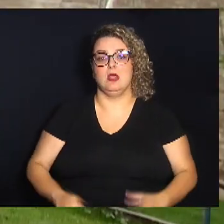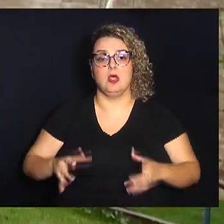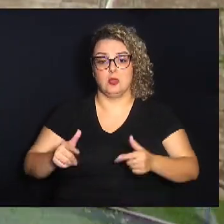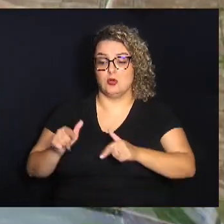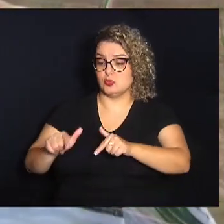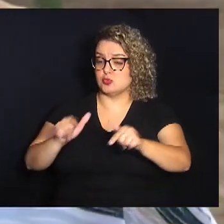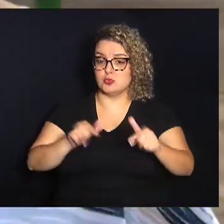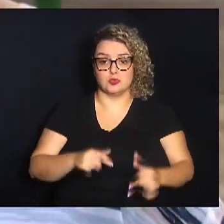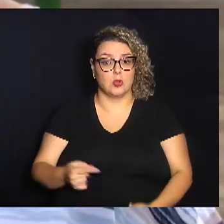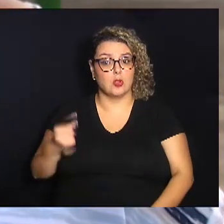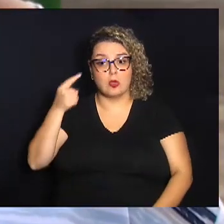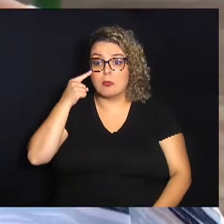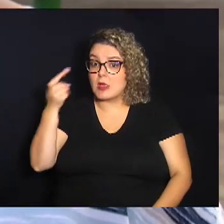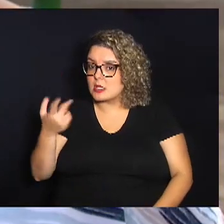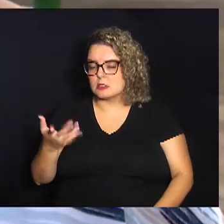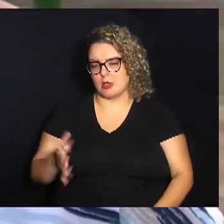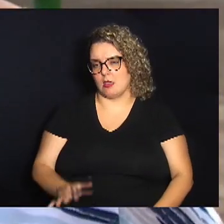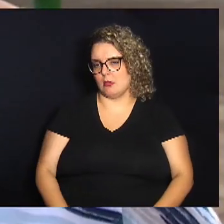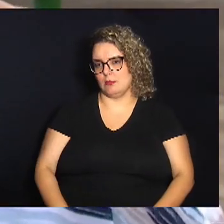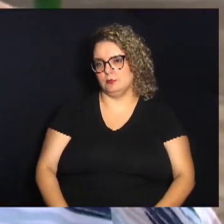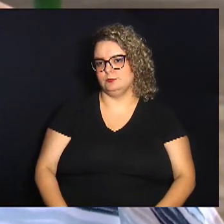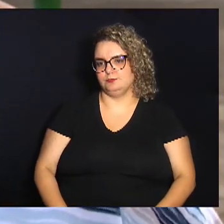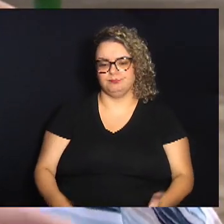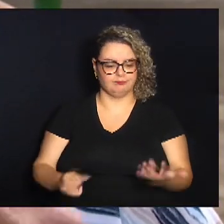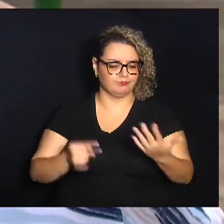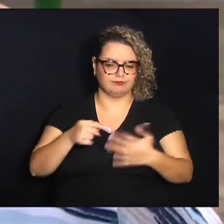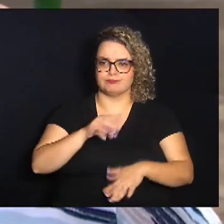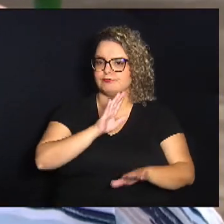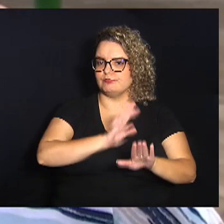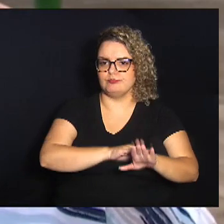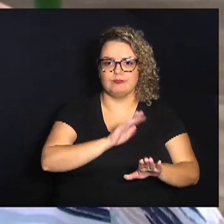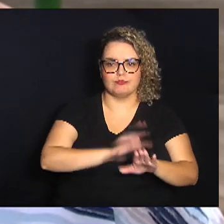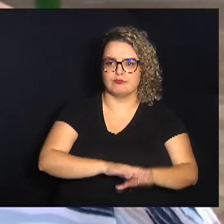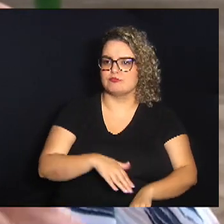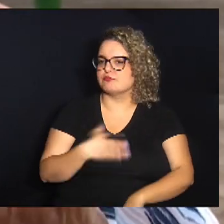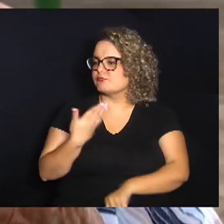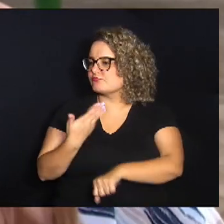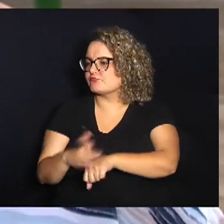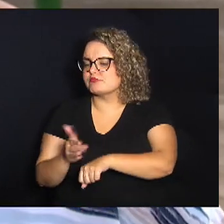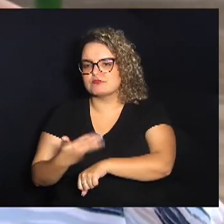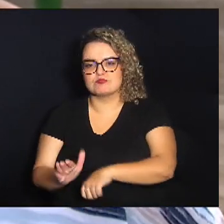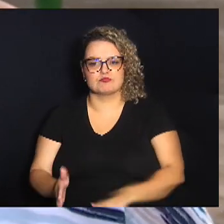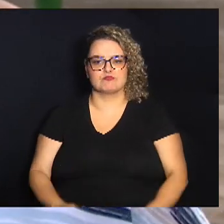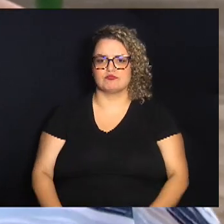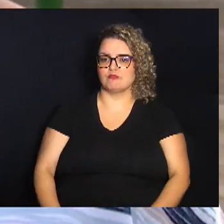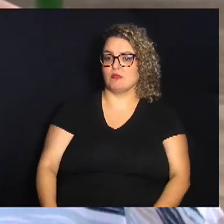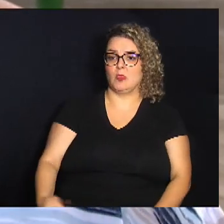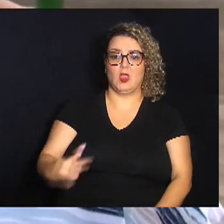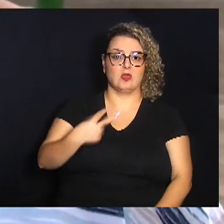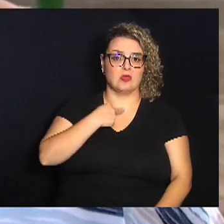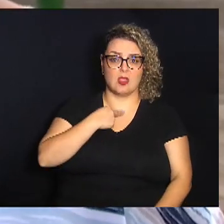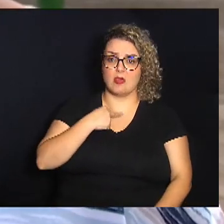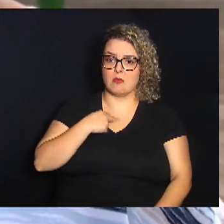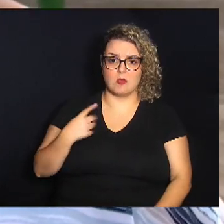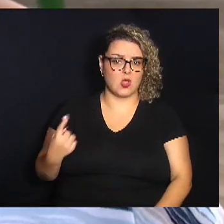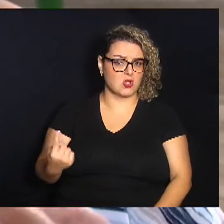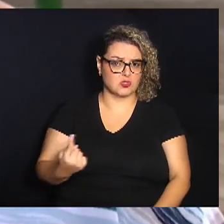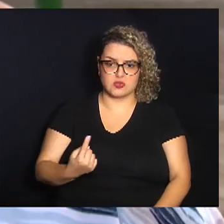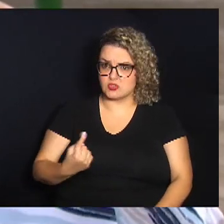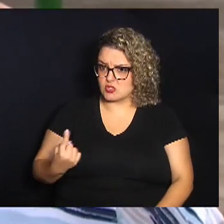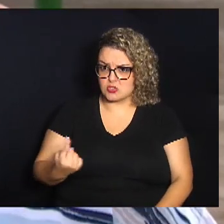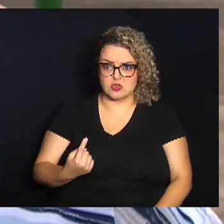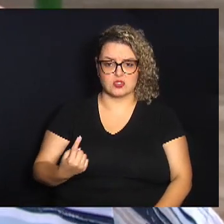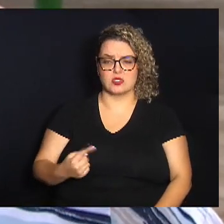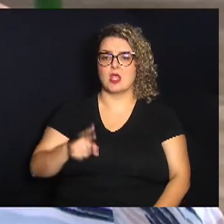que vocês pensarem. Em atitude de exercício, você não pode vir aqui sozinha, que